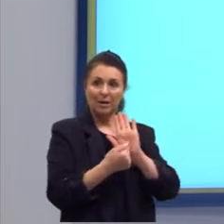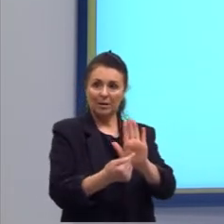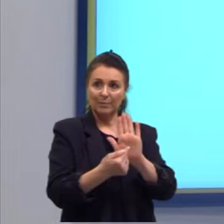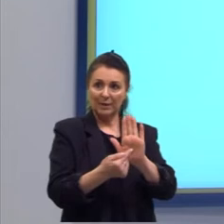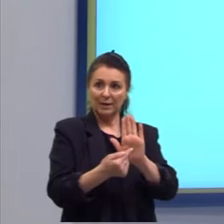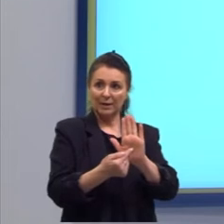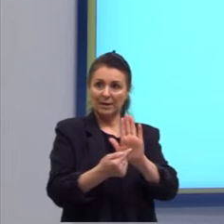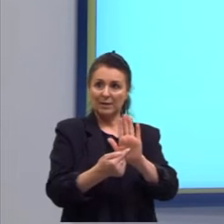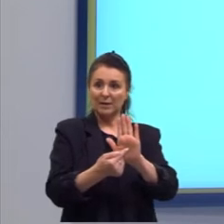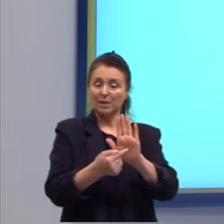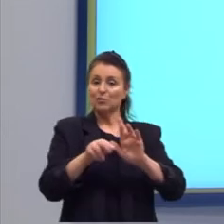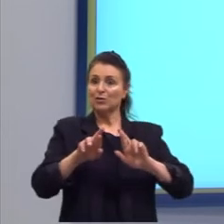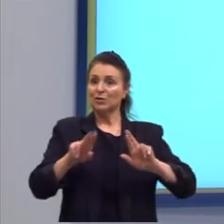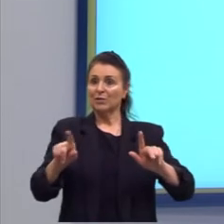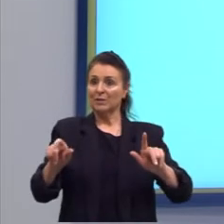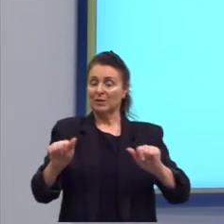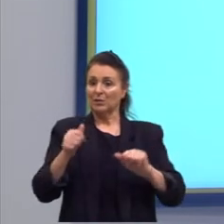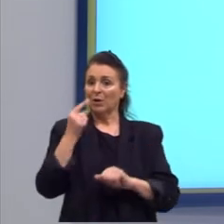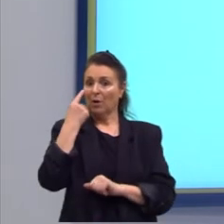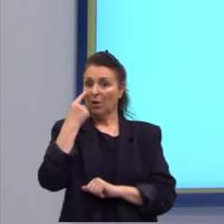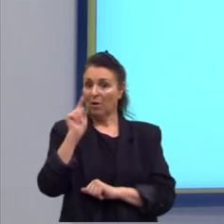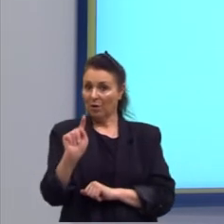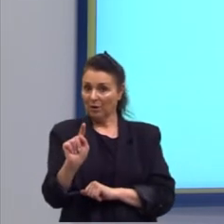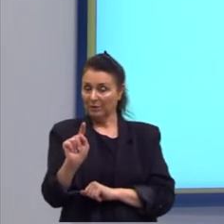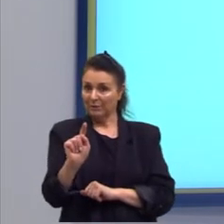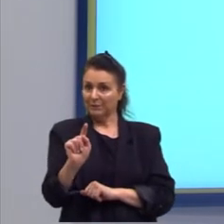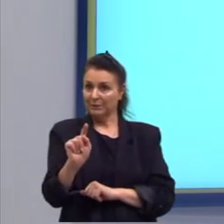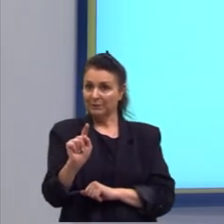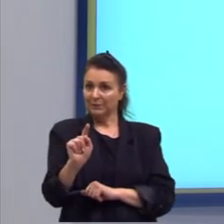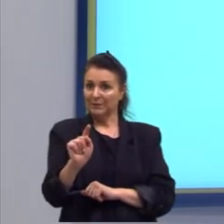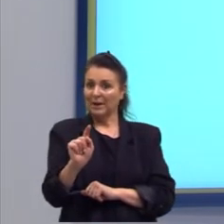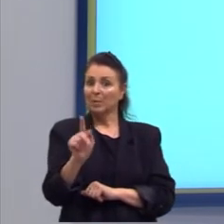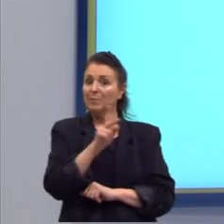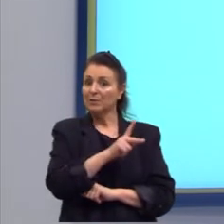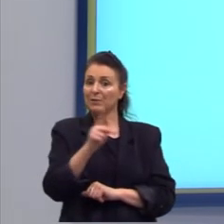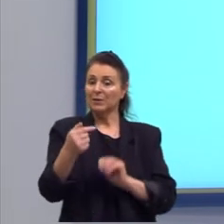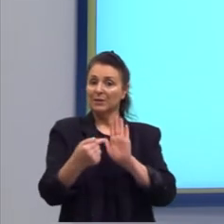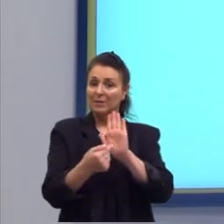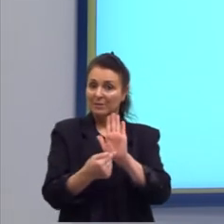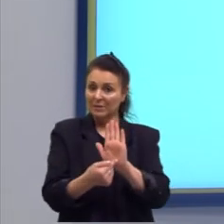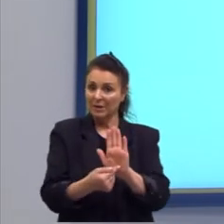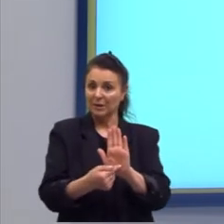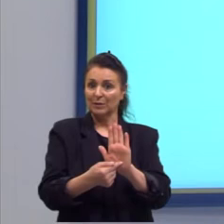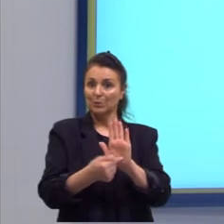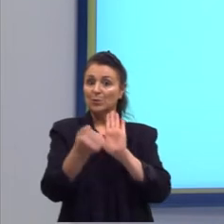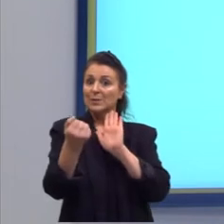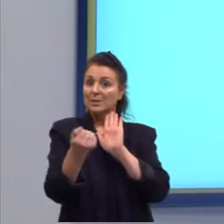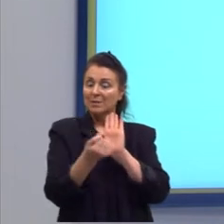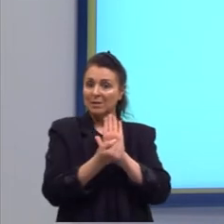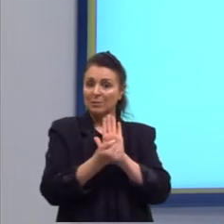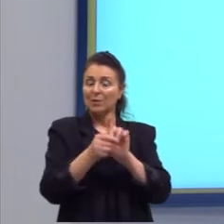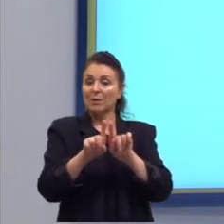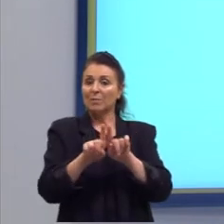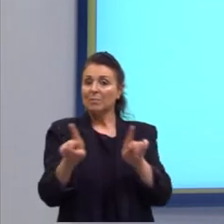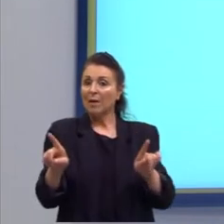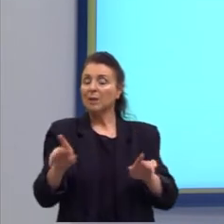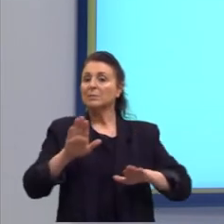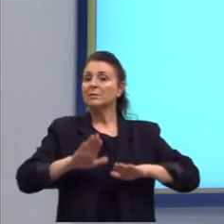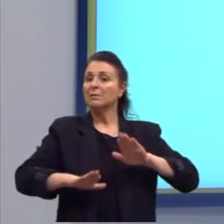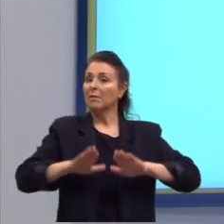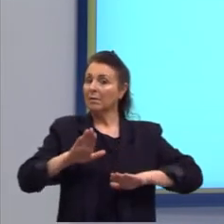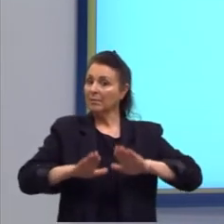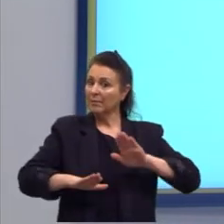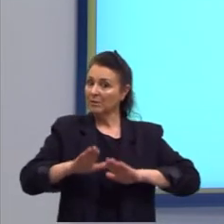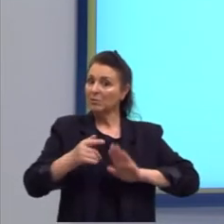neste formato aqui tá lembrando que eu estou usando esse símbolo aqui tá mas às vezes